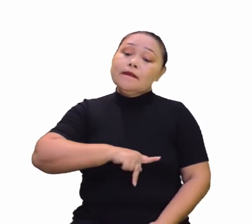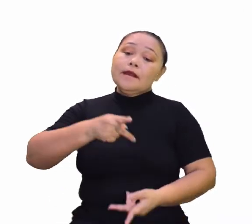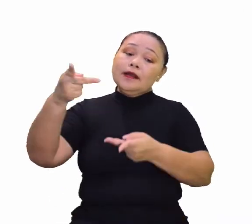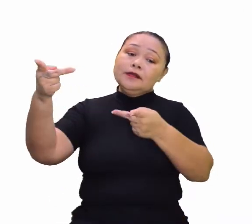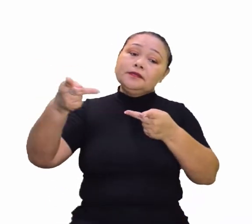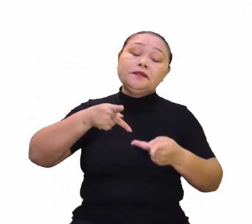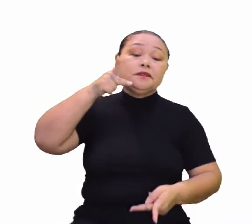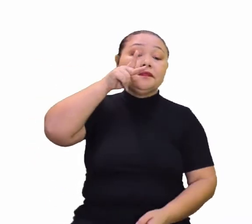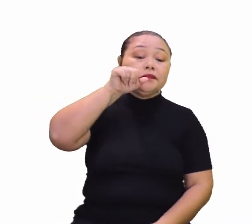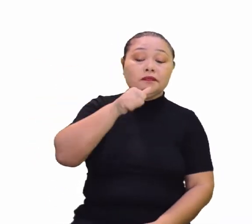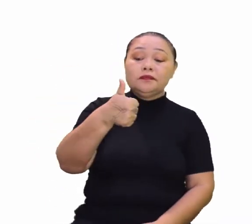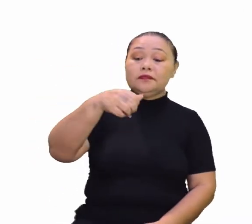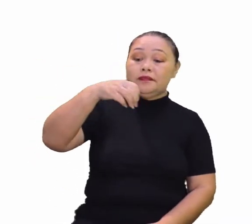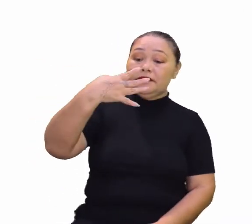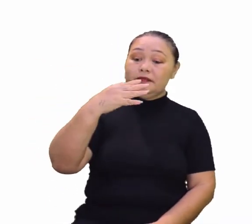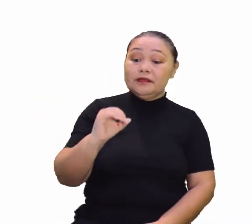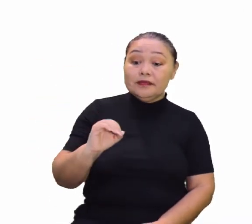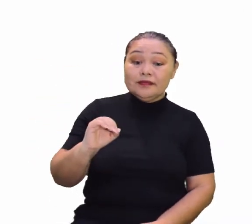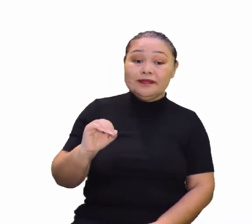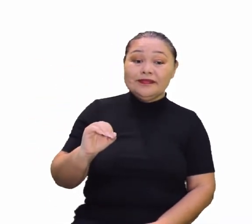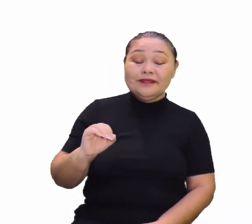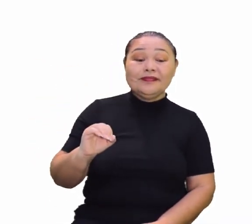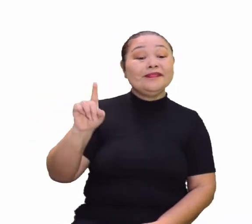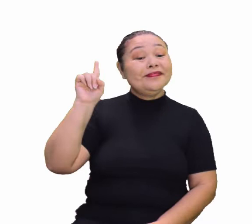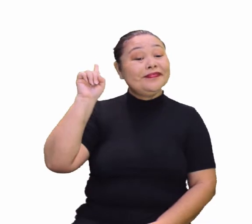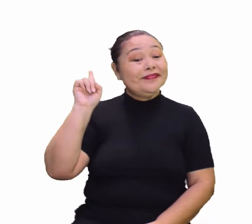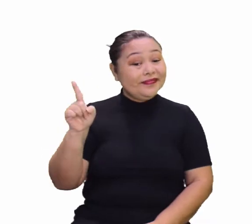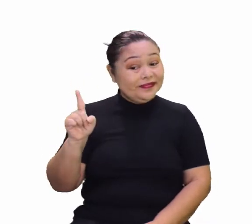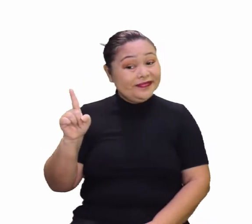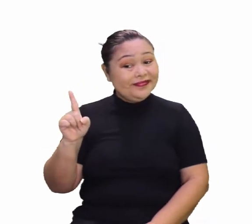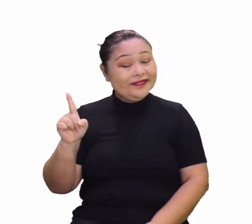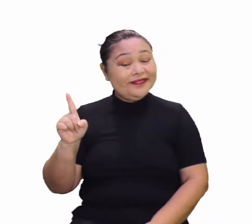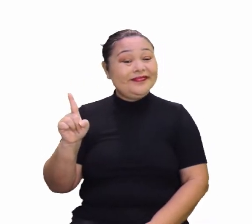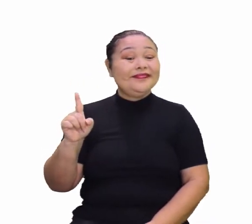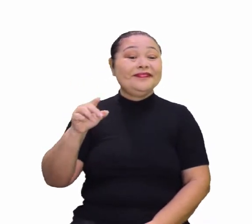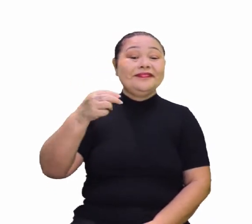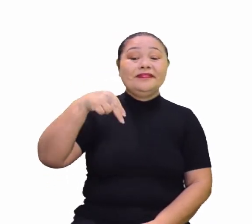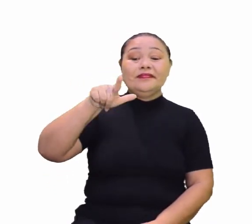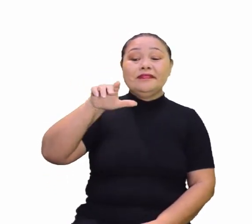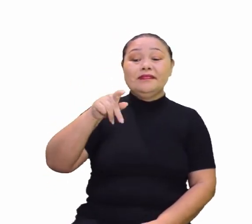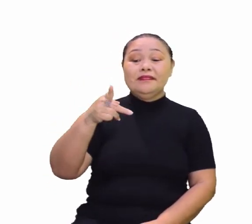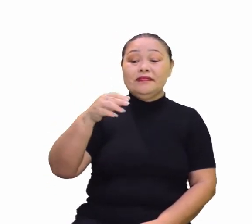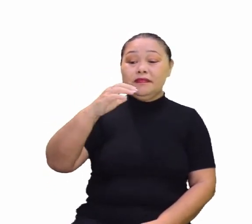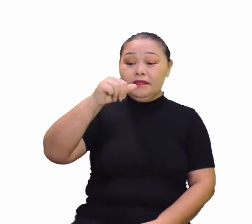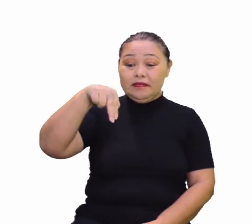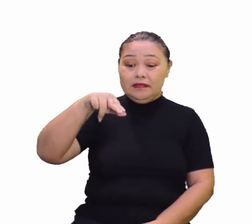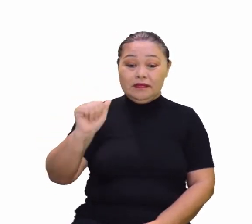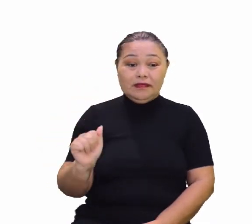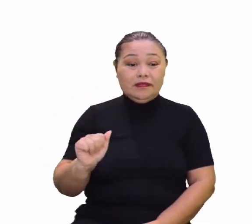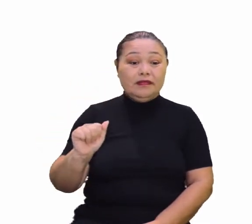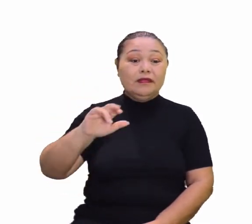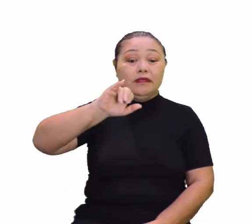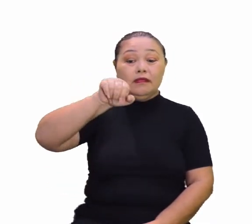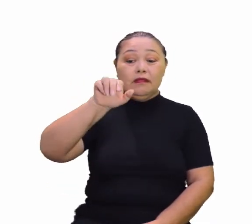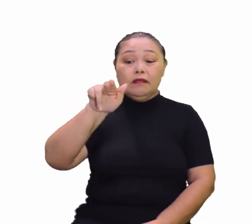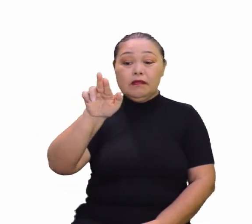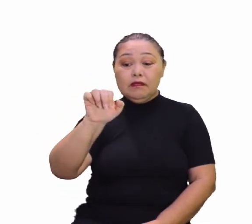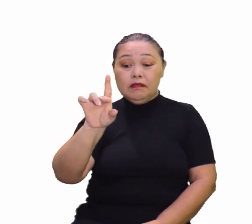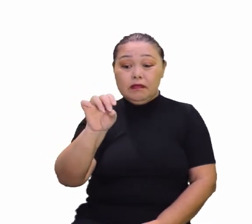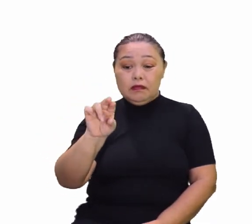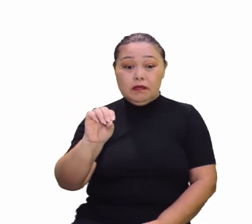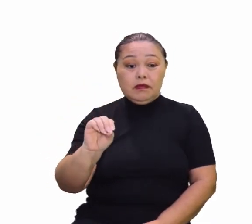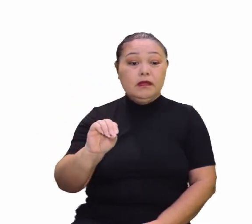Presidente que visitou Porto Velho em 1940, Rogério. A. Nilo Peçanha, B.